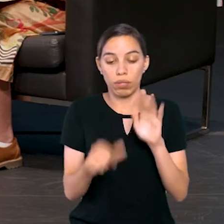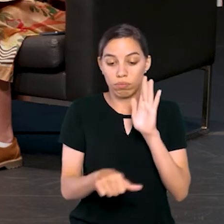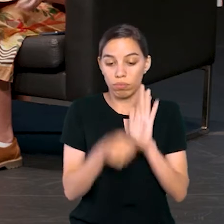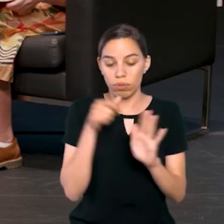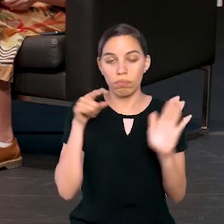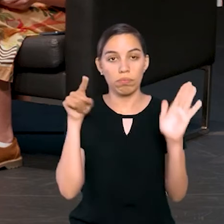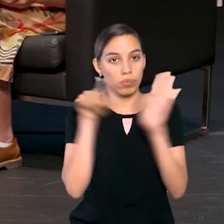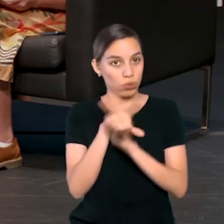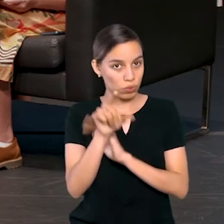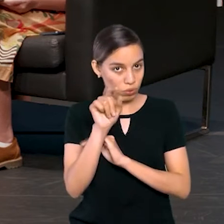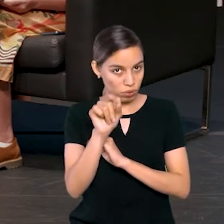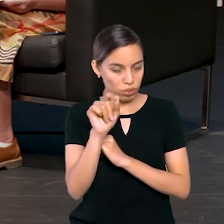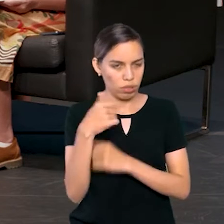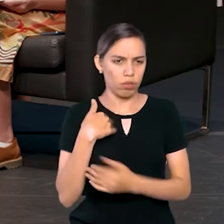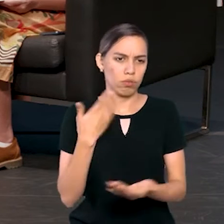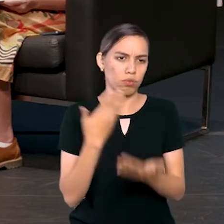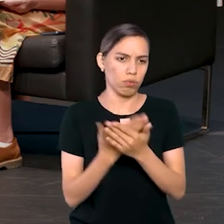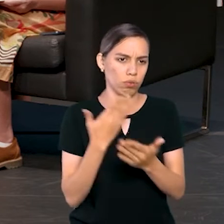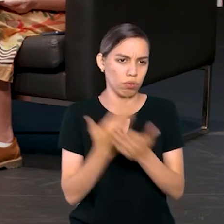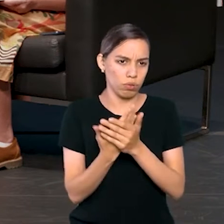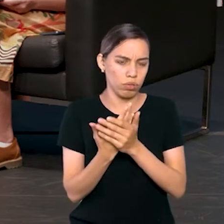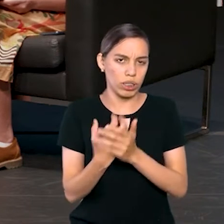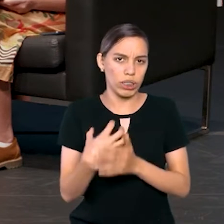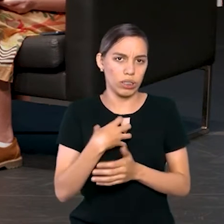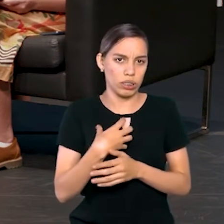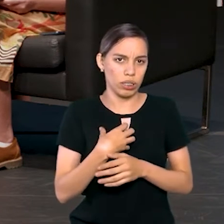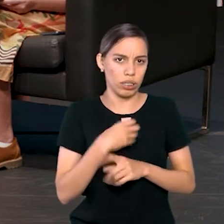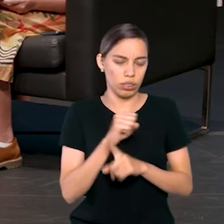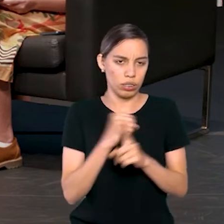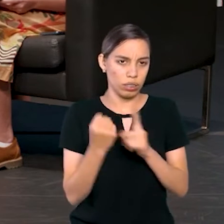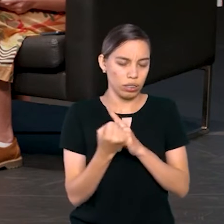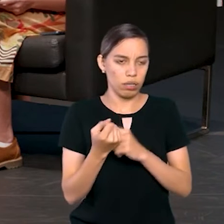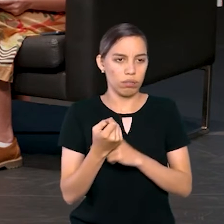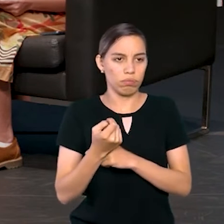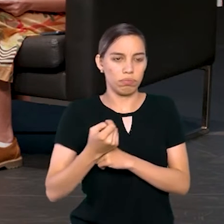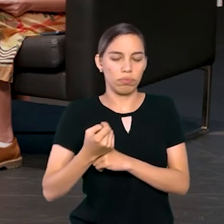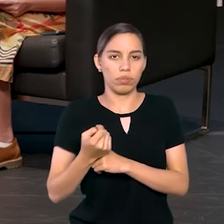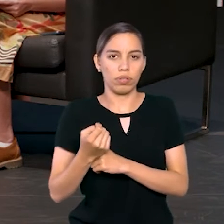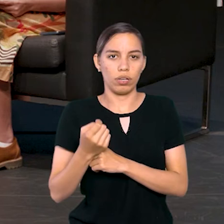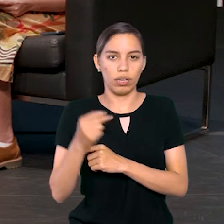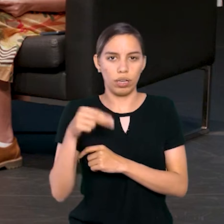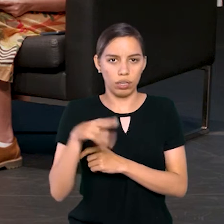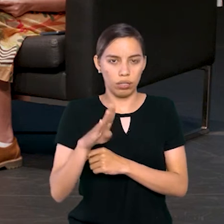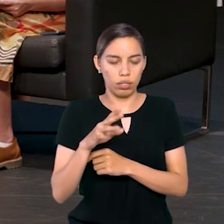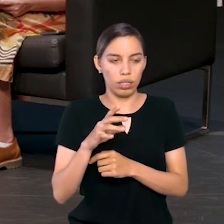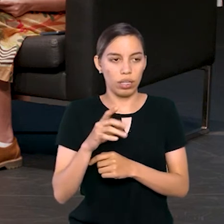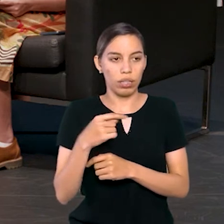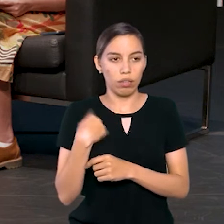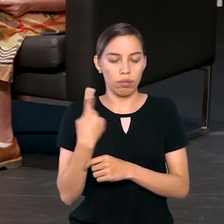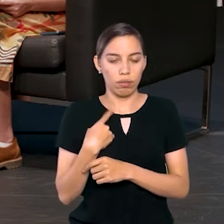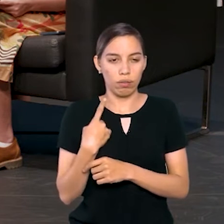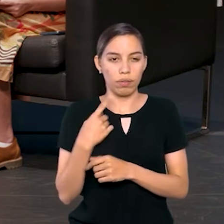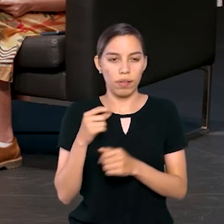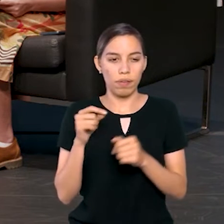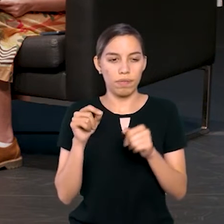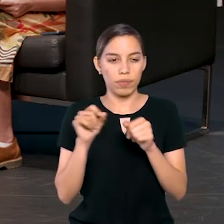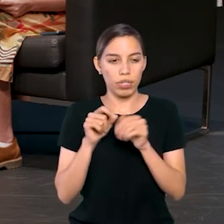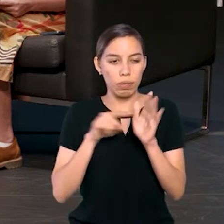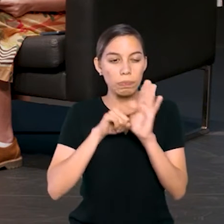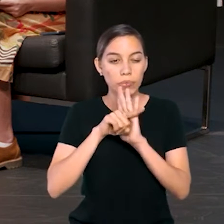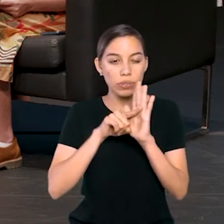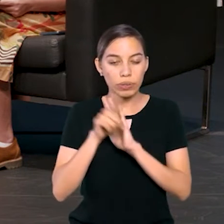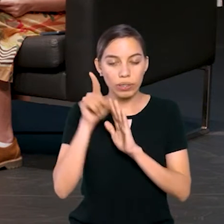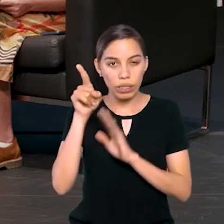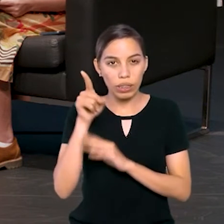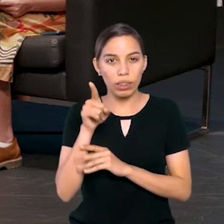primeira, eu estudo Ciências Sociais na UNB, e um lance que a gente está fazendo lá, num projeto de diversidade de